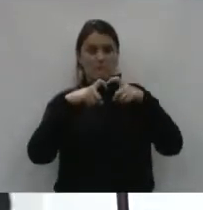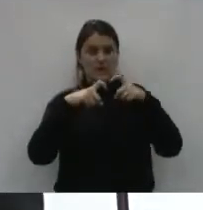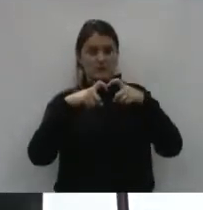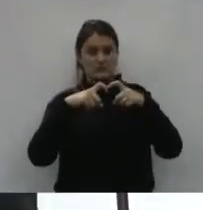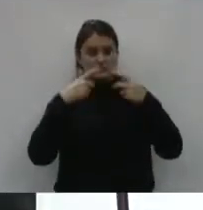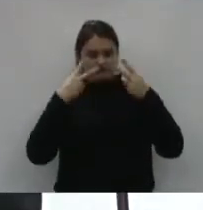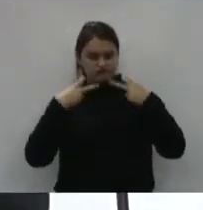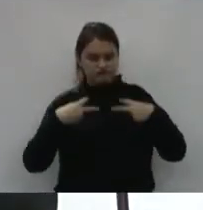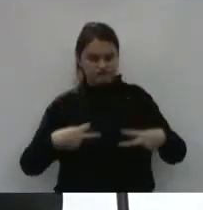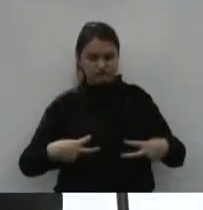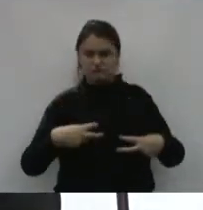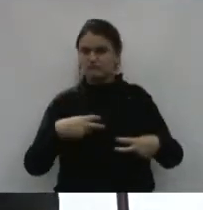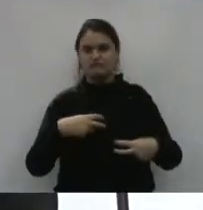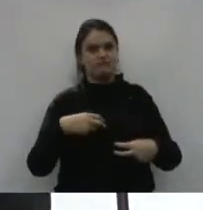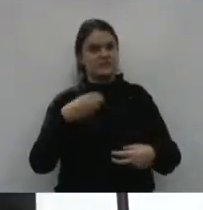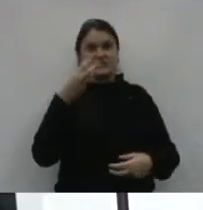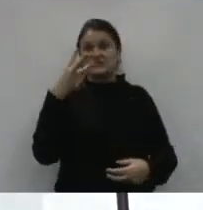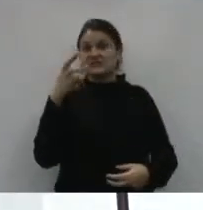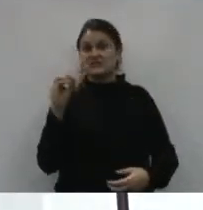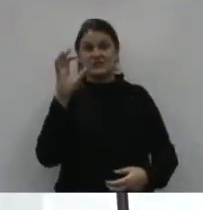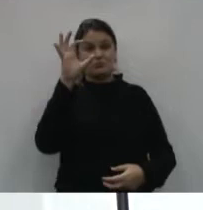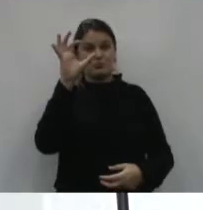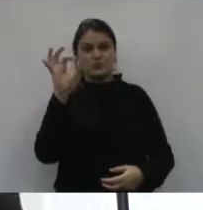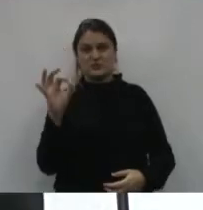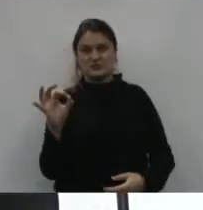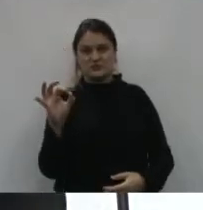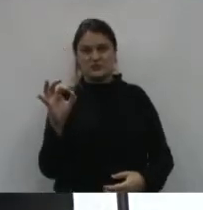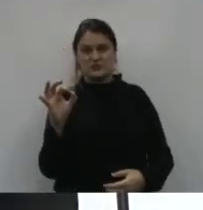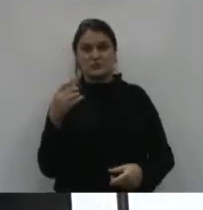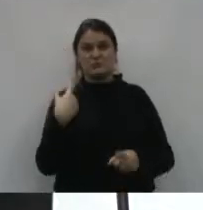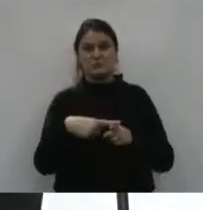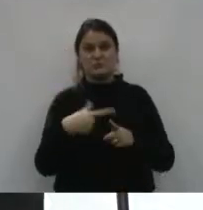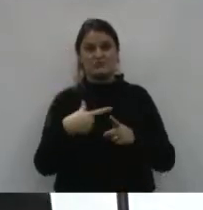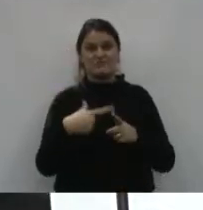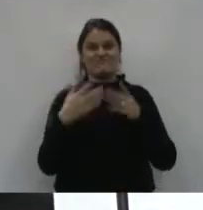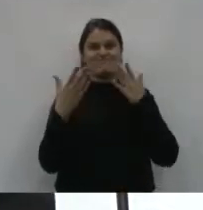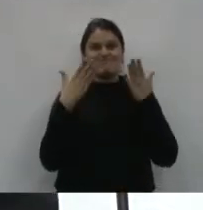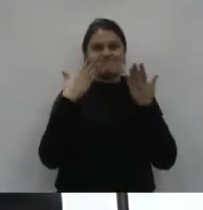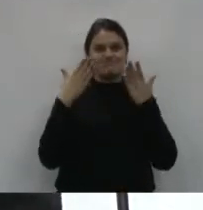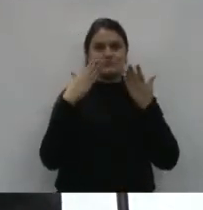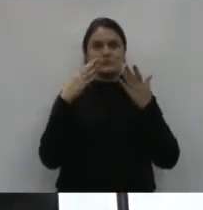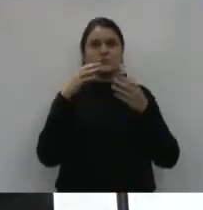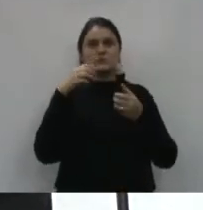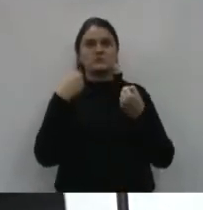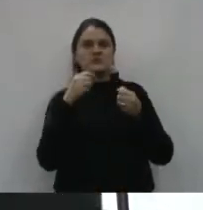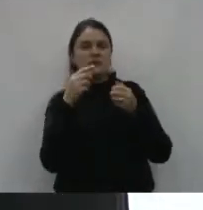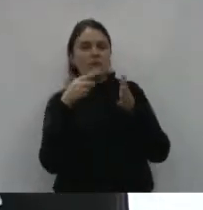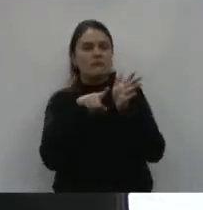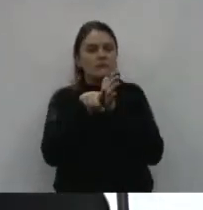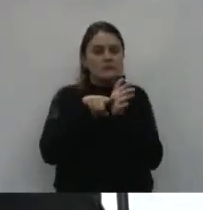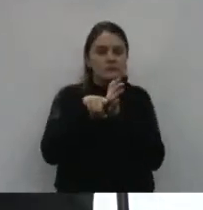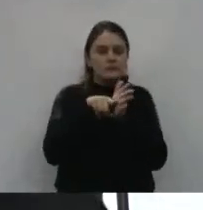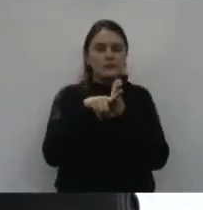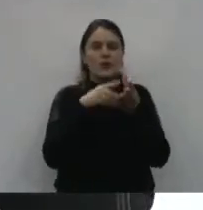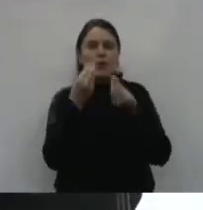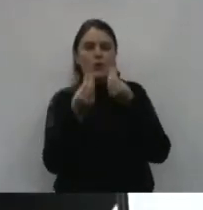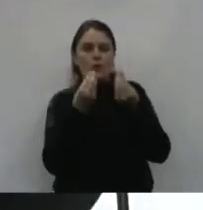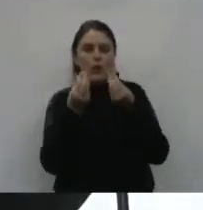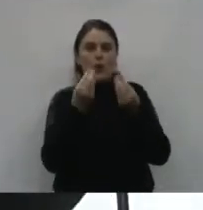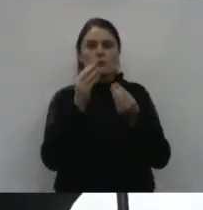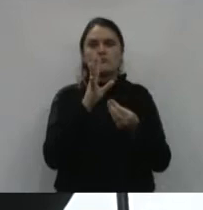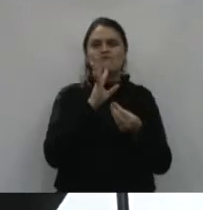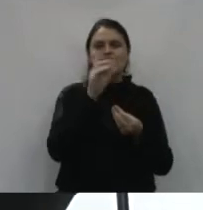que eu falei antes em apenas 30% dos casos há evidências físicas as autoridades devem ser treinadas para as diferenças técnicas